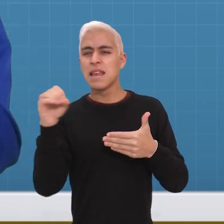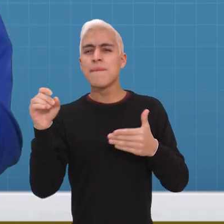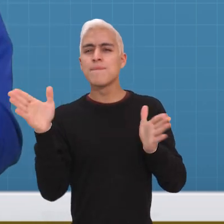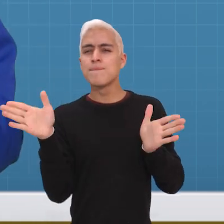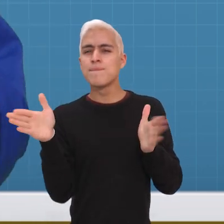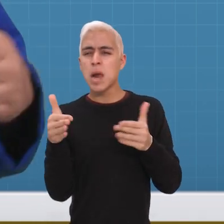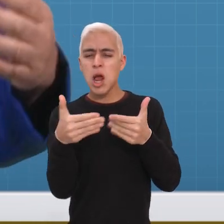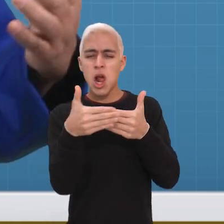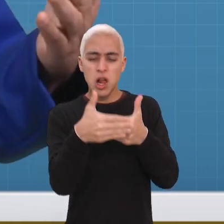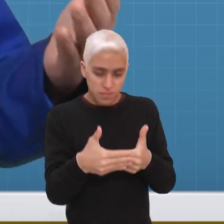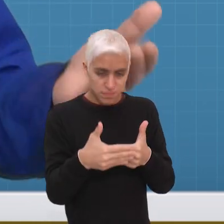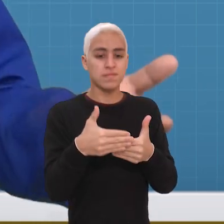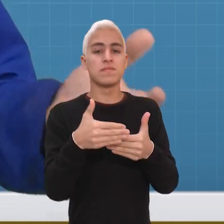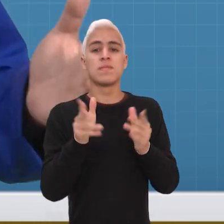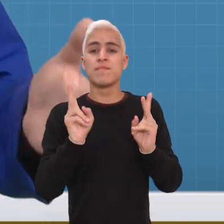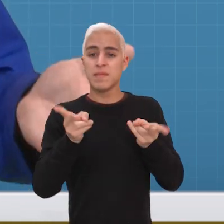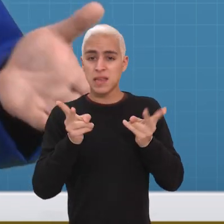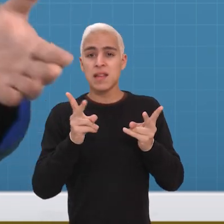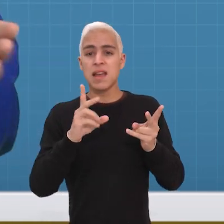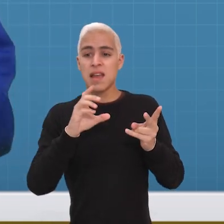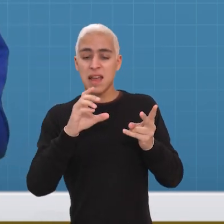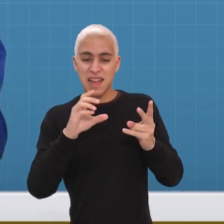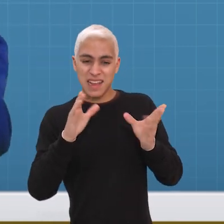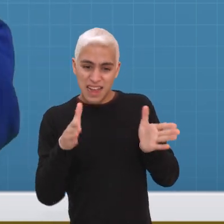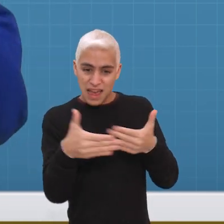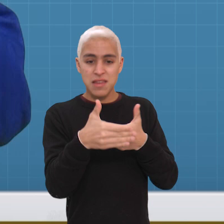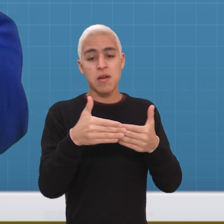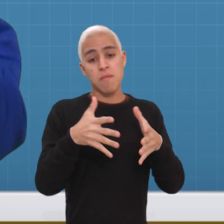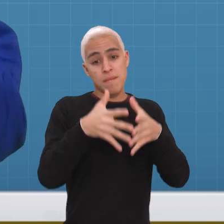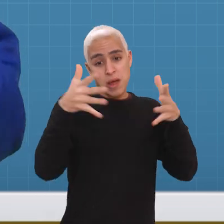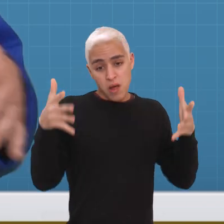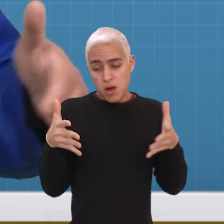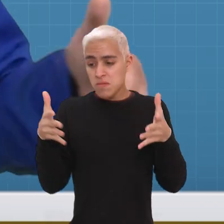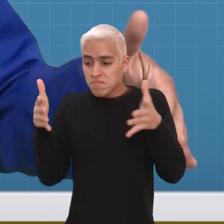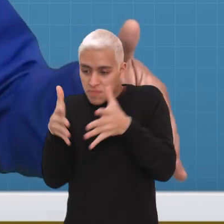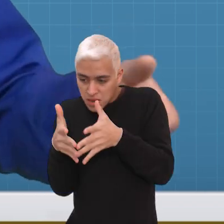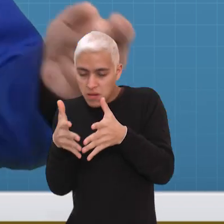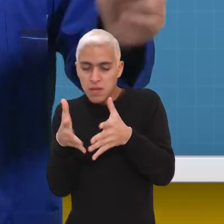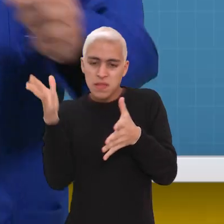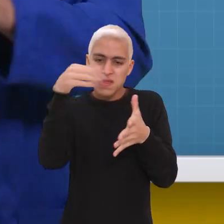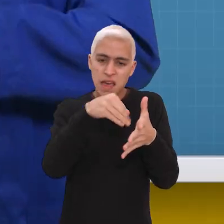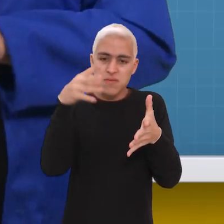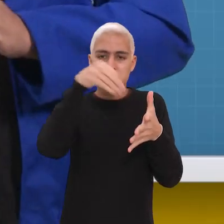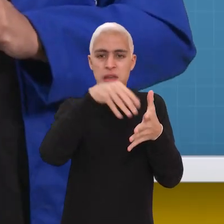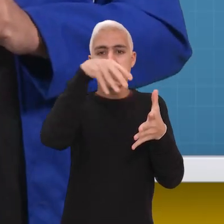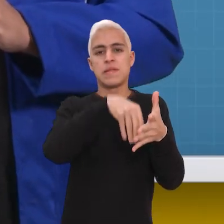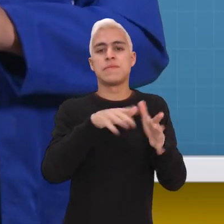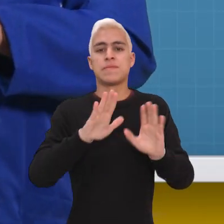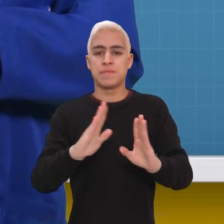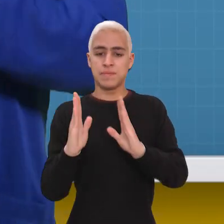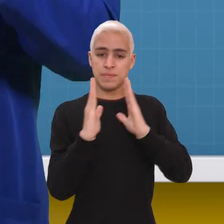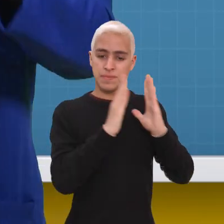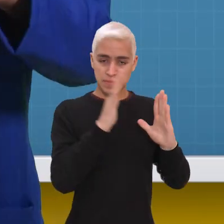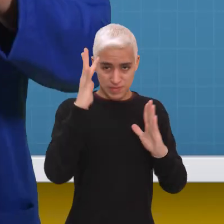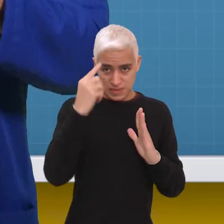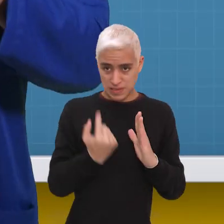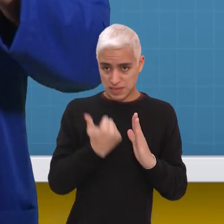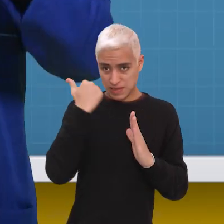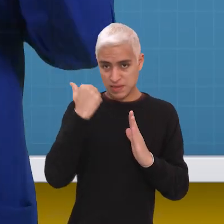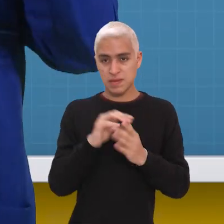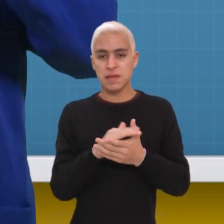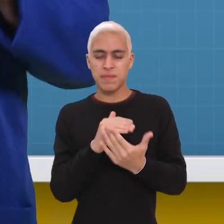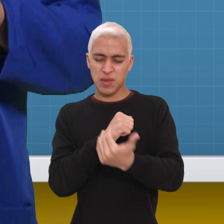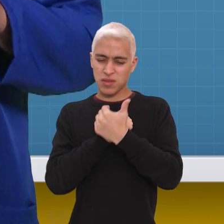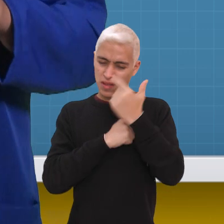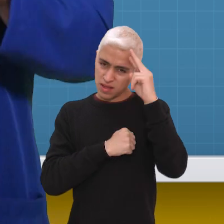100 pequeninas. A unidade é a mesma, caixas, só que uma é menor, a outra é maior. E aí vamos resolver o problema então, até